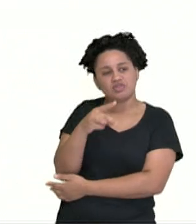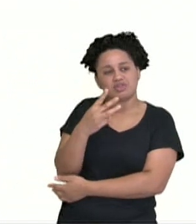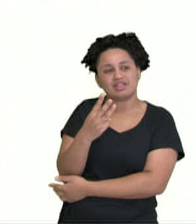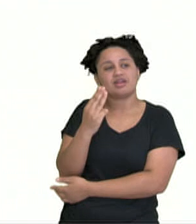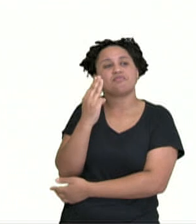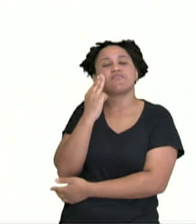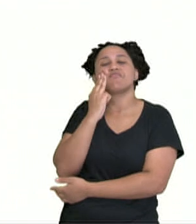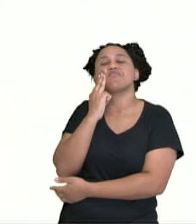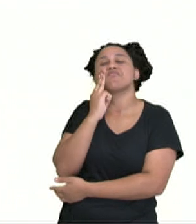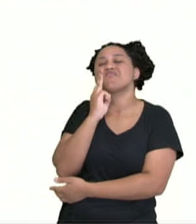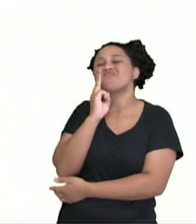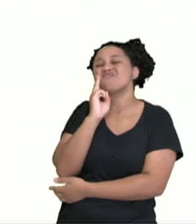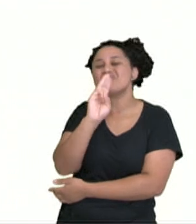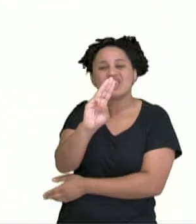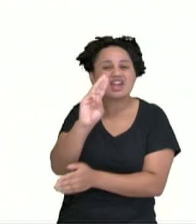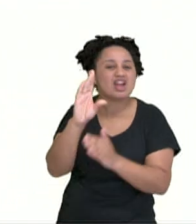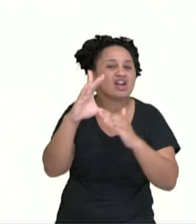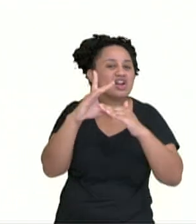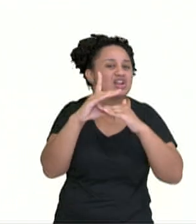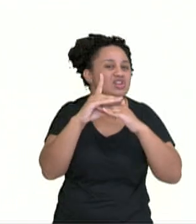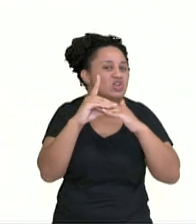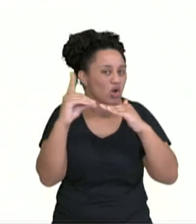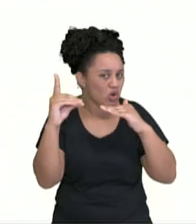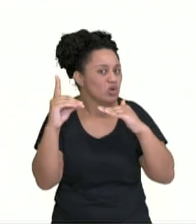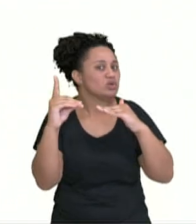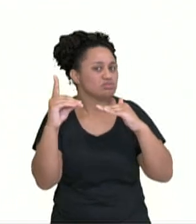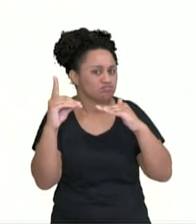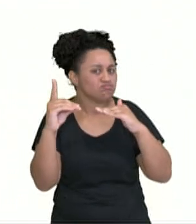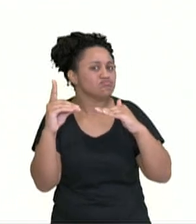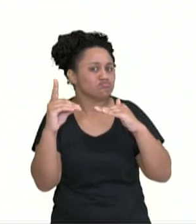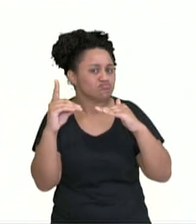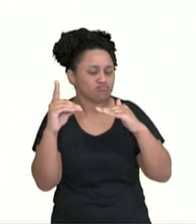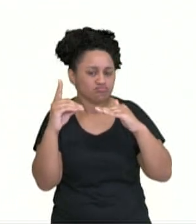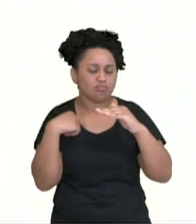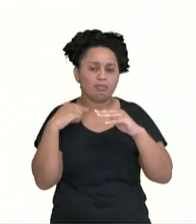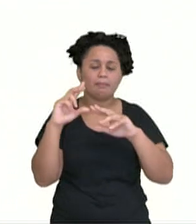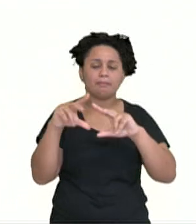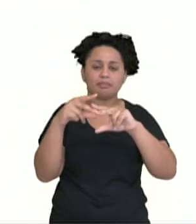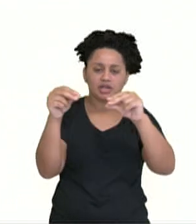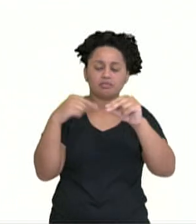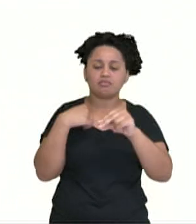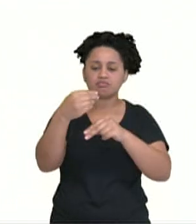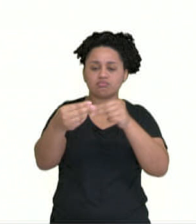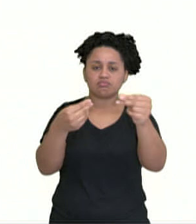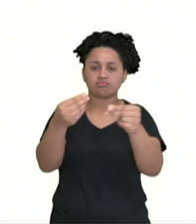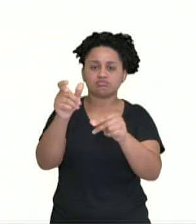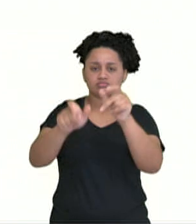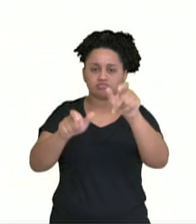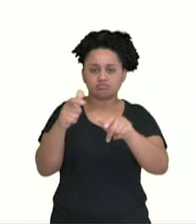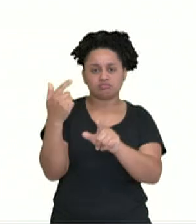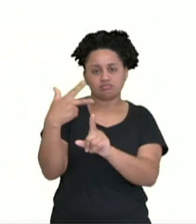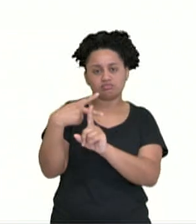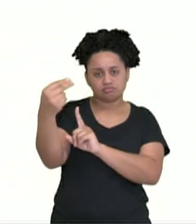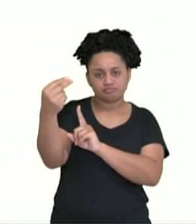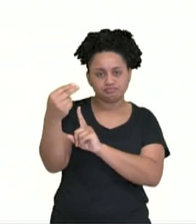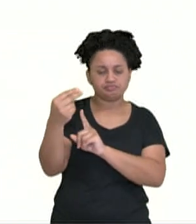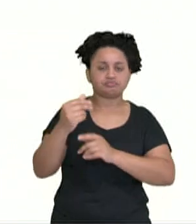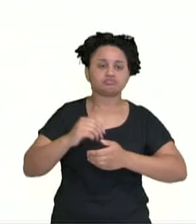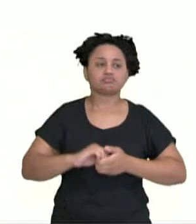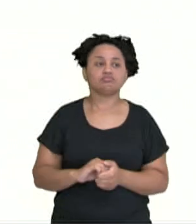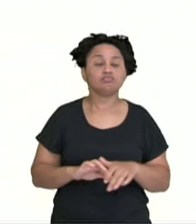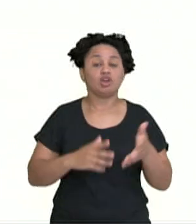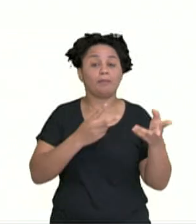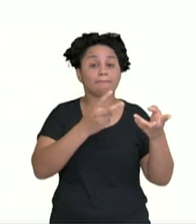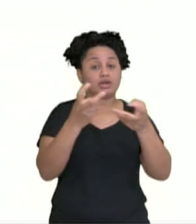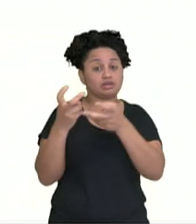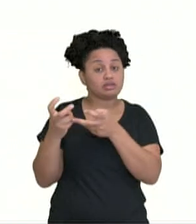4,3 milhões de dólares em premiação aos jogadores, né? Então vocês veem que os